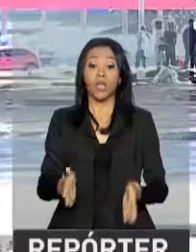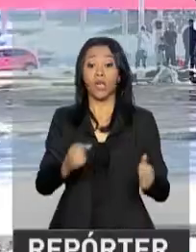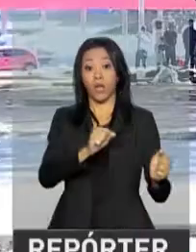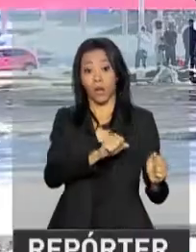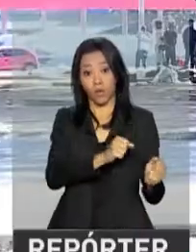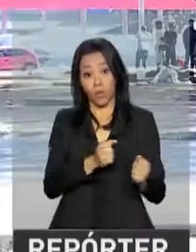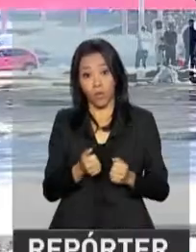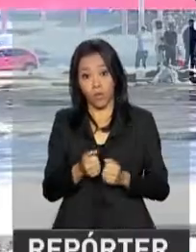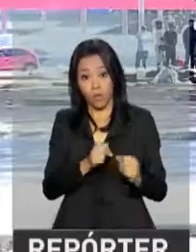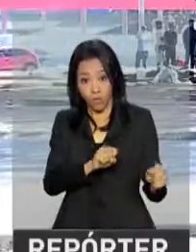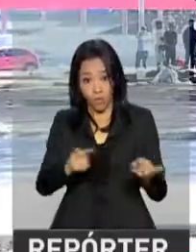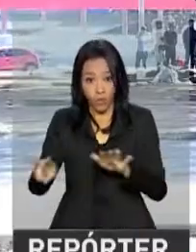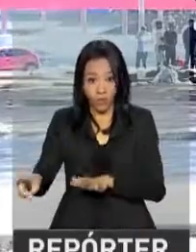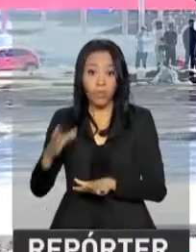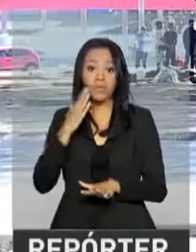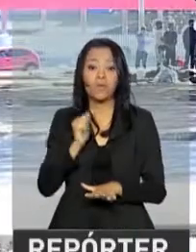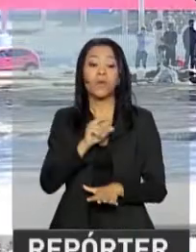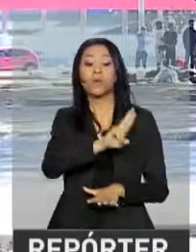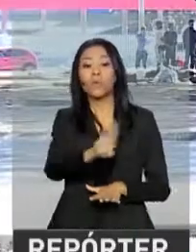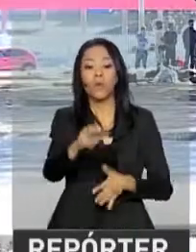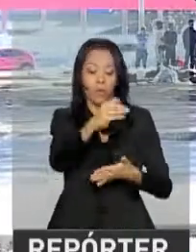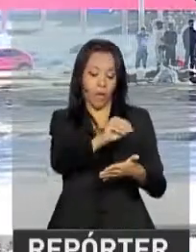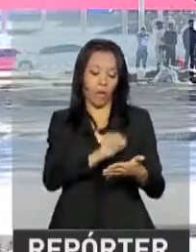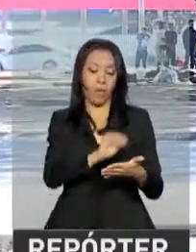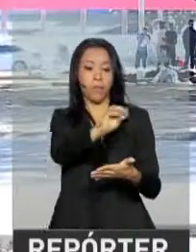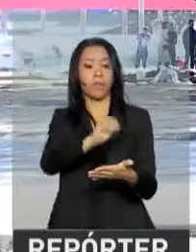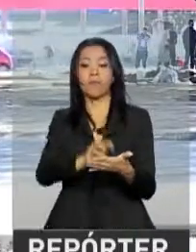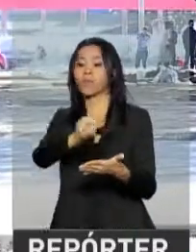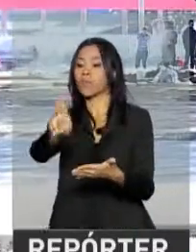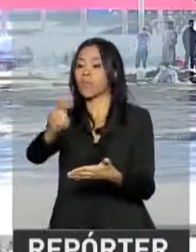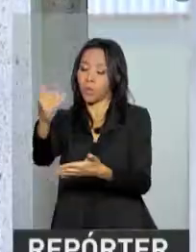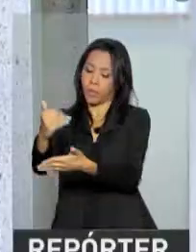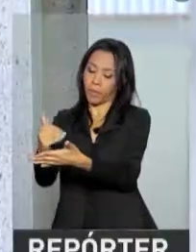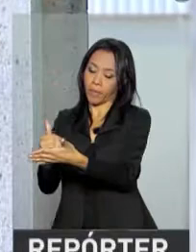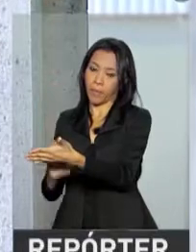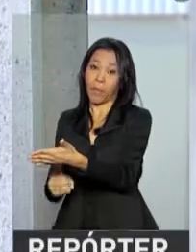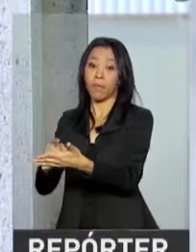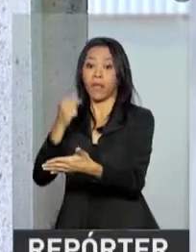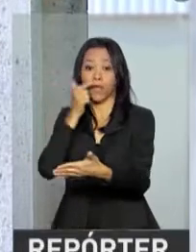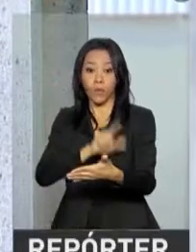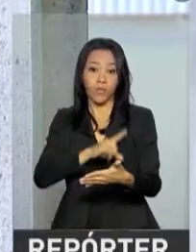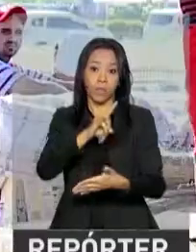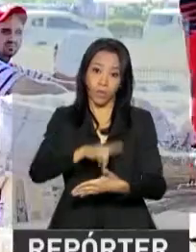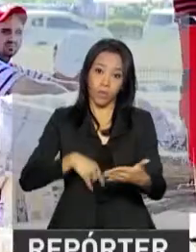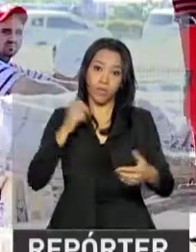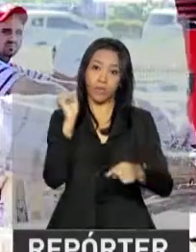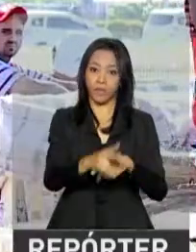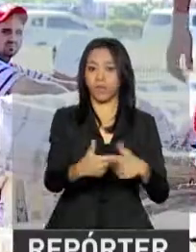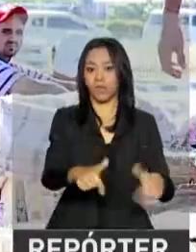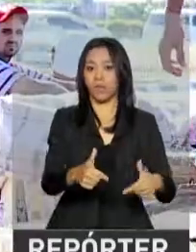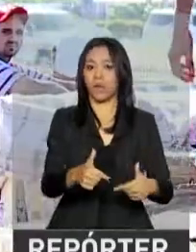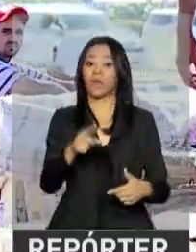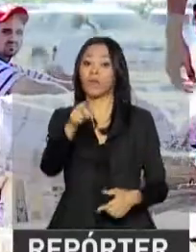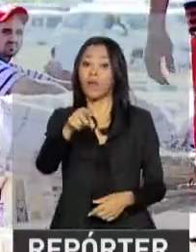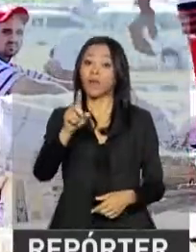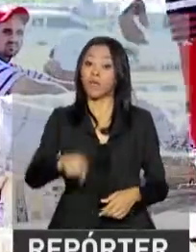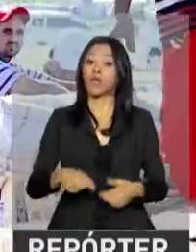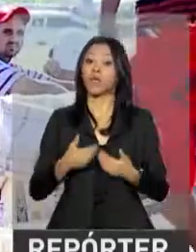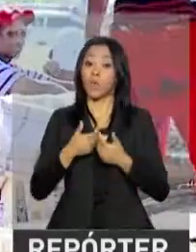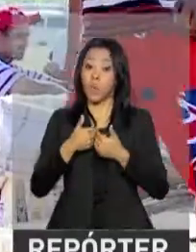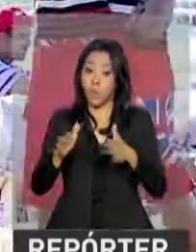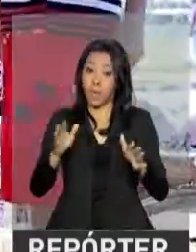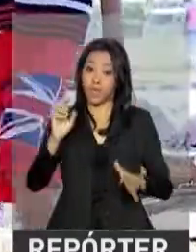um cadastramento dos venezuelanos para ajudar a tirar documentos e conseguir empregos. A ideia é que seja iniciada